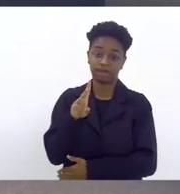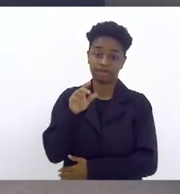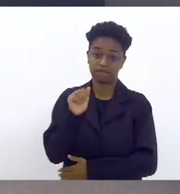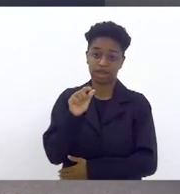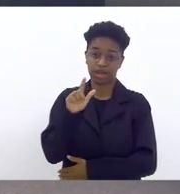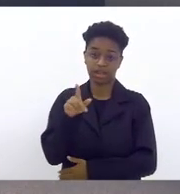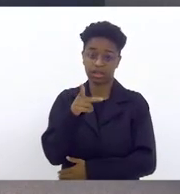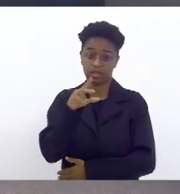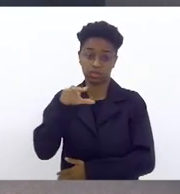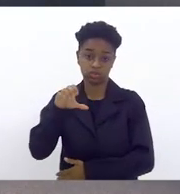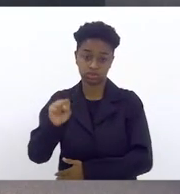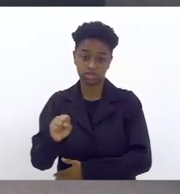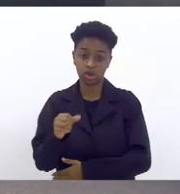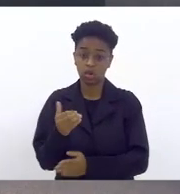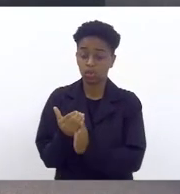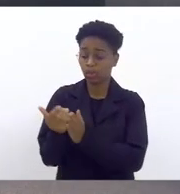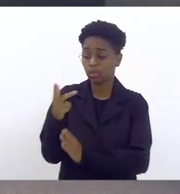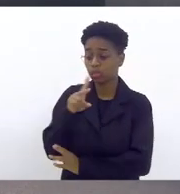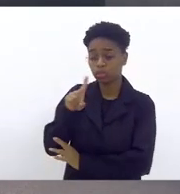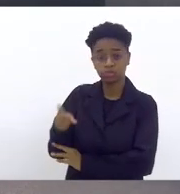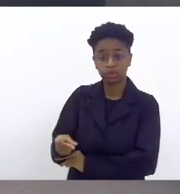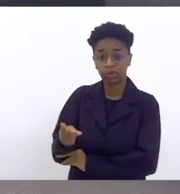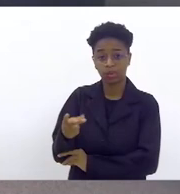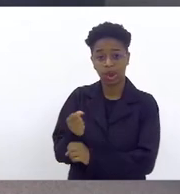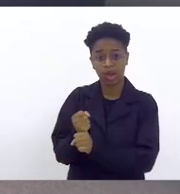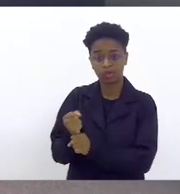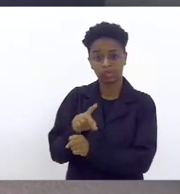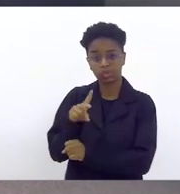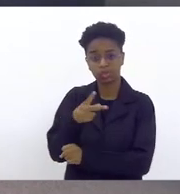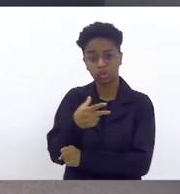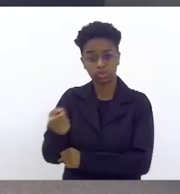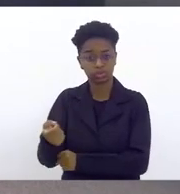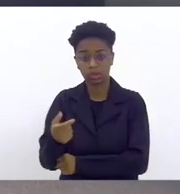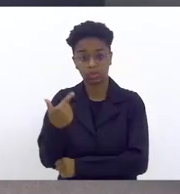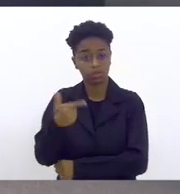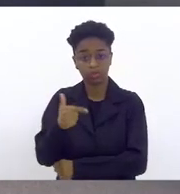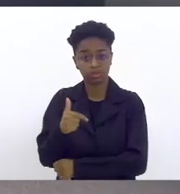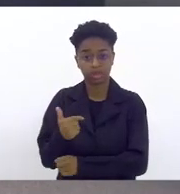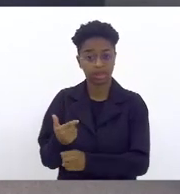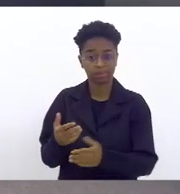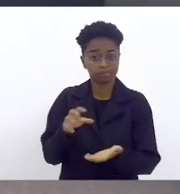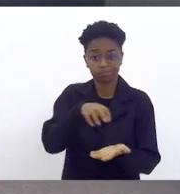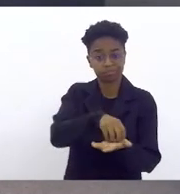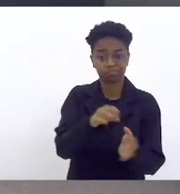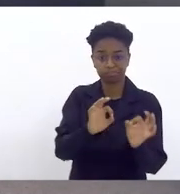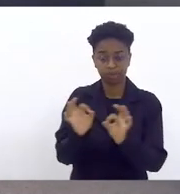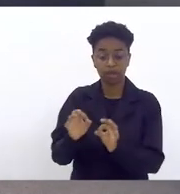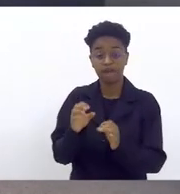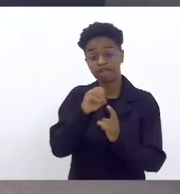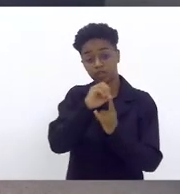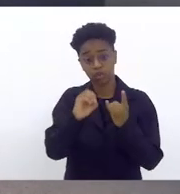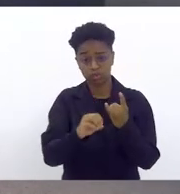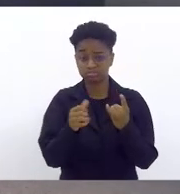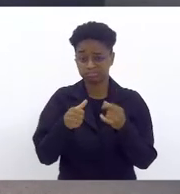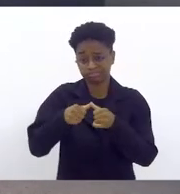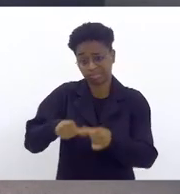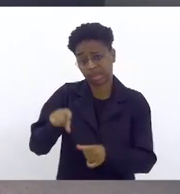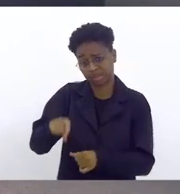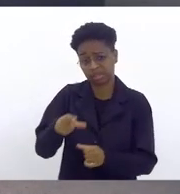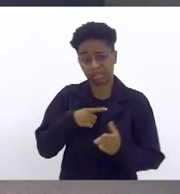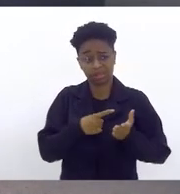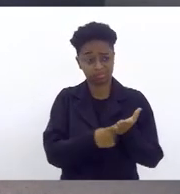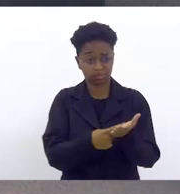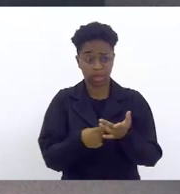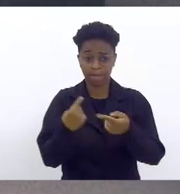desde 2000 não vem uma indústria forma Química Farmacêutica para cá a filha Cruz fica aqui porque tá aqui que tem acordos políticos